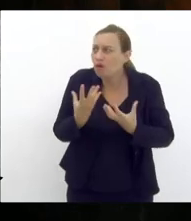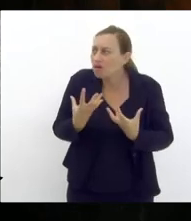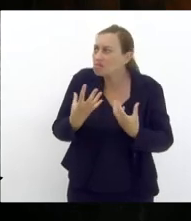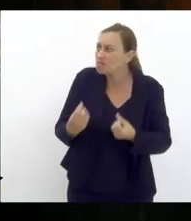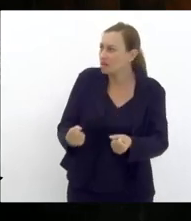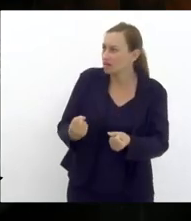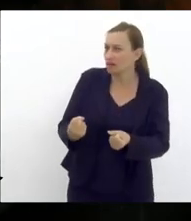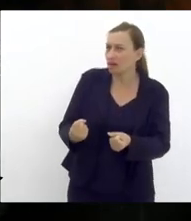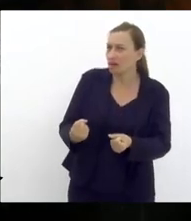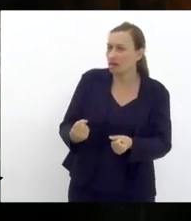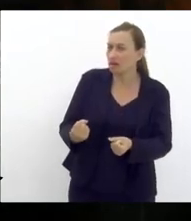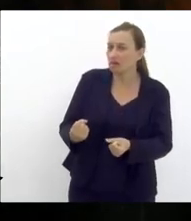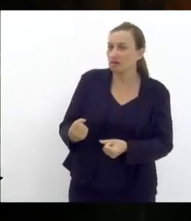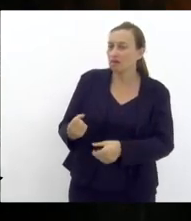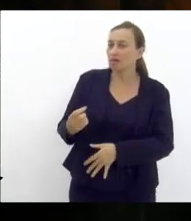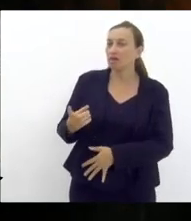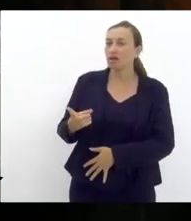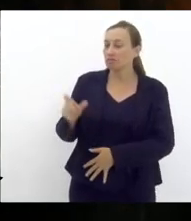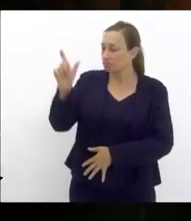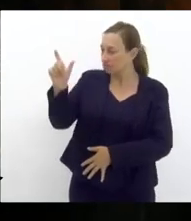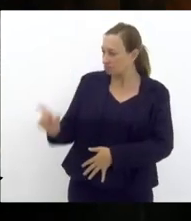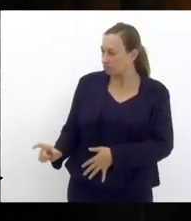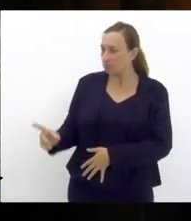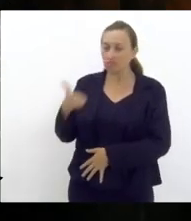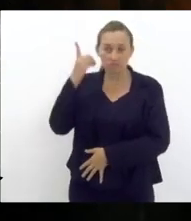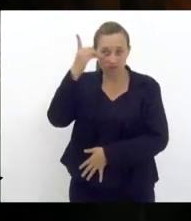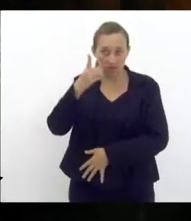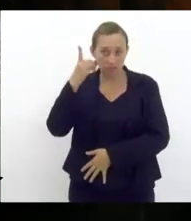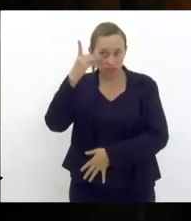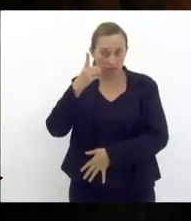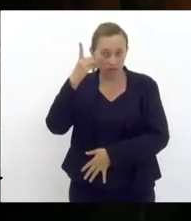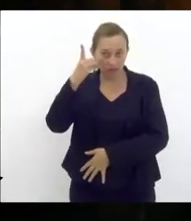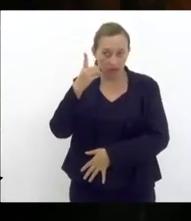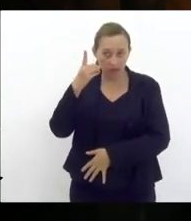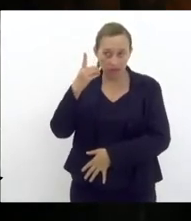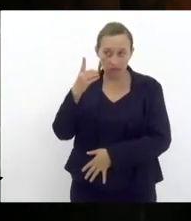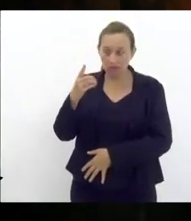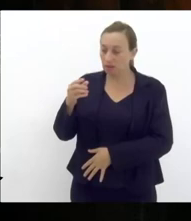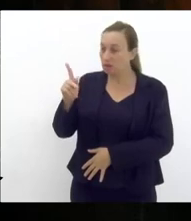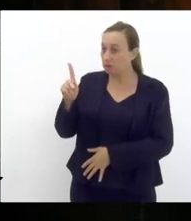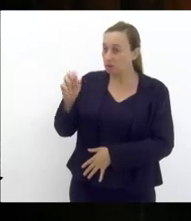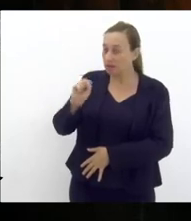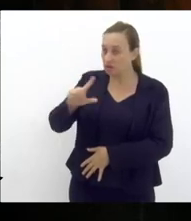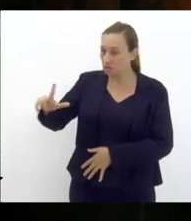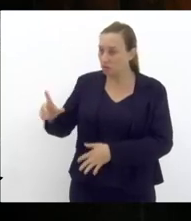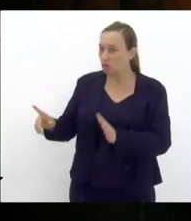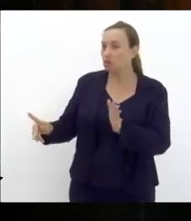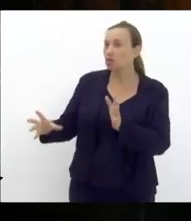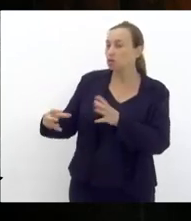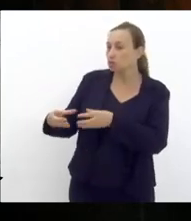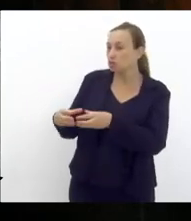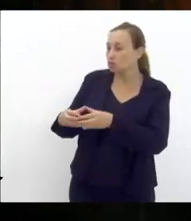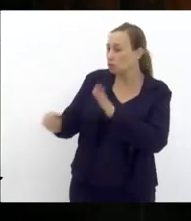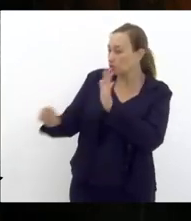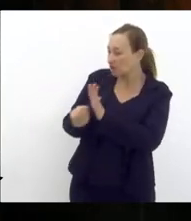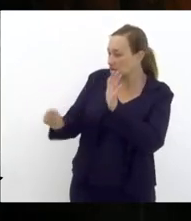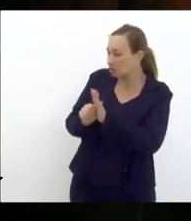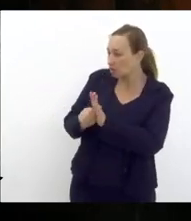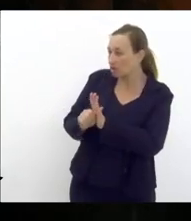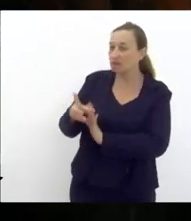a deputada do PSOL da bancada da droga Deputado Rodrigo Amorim vim para essa